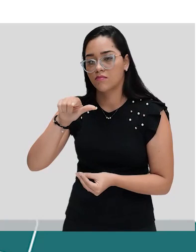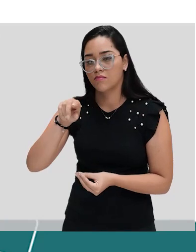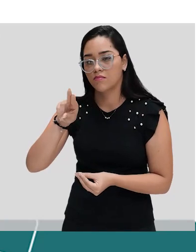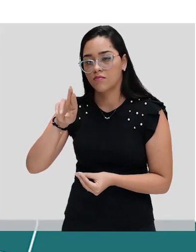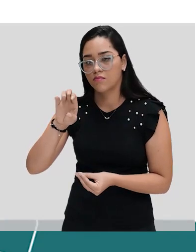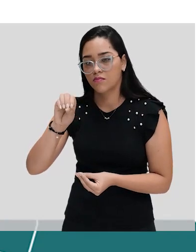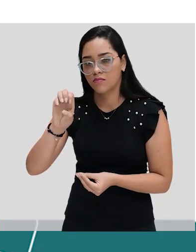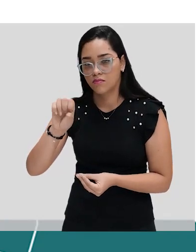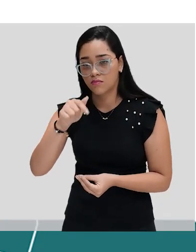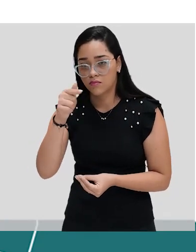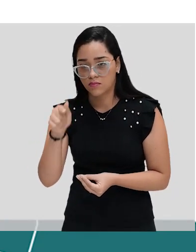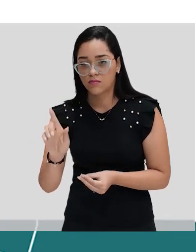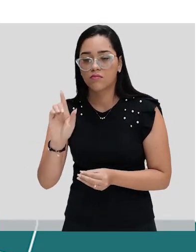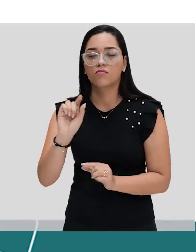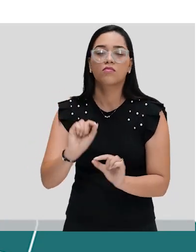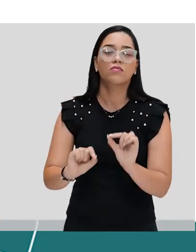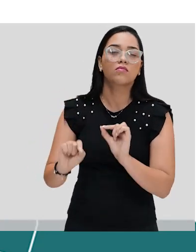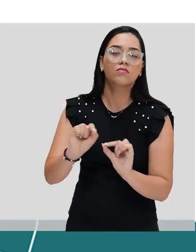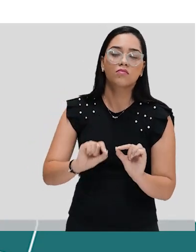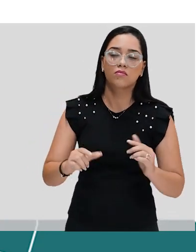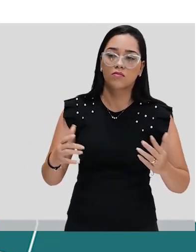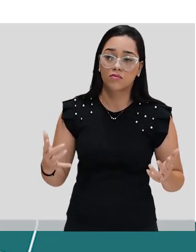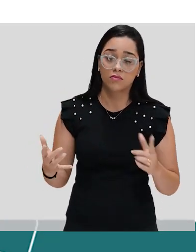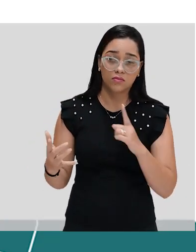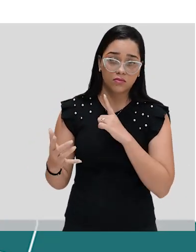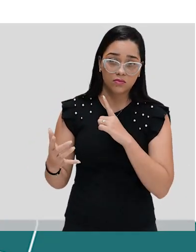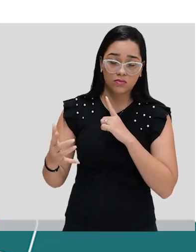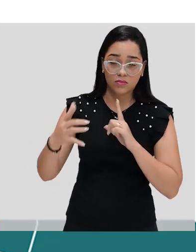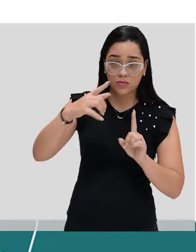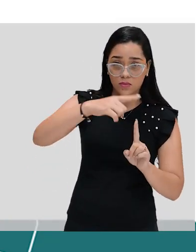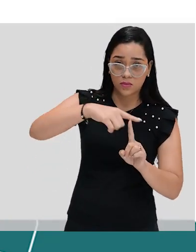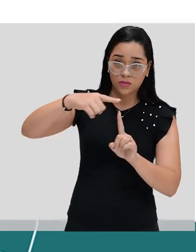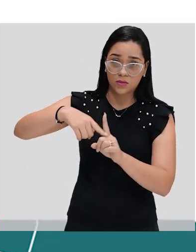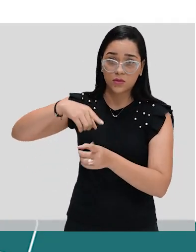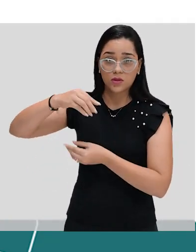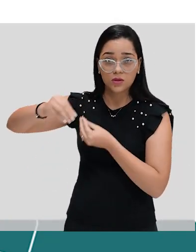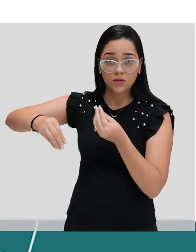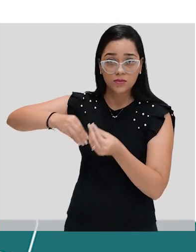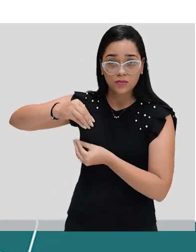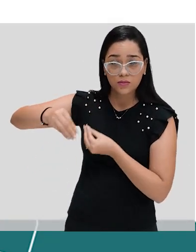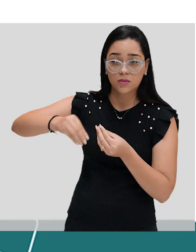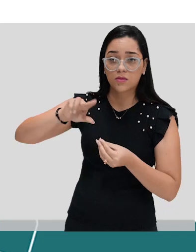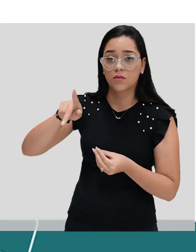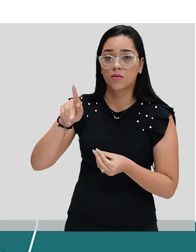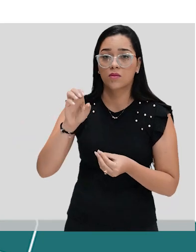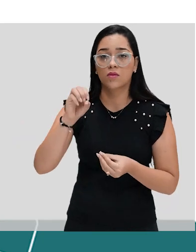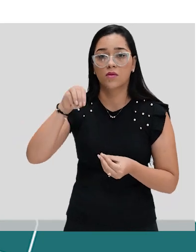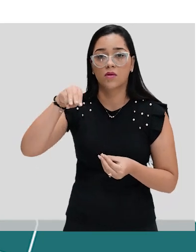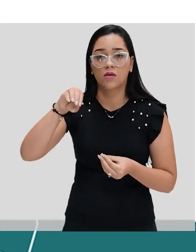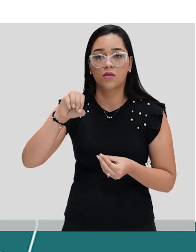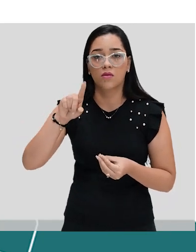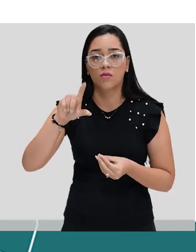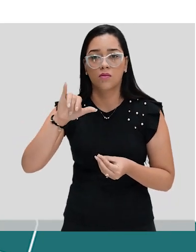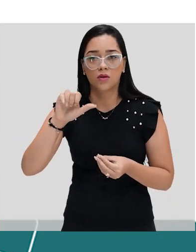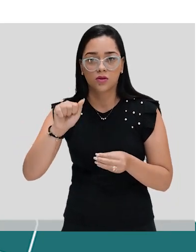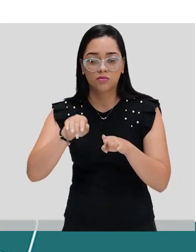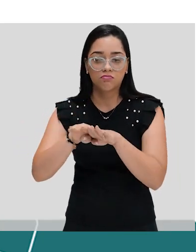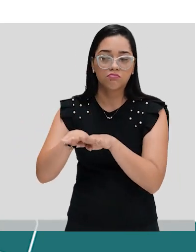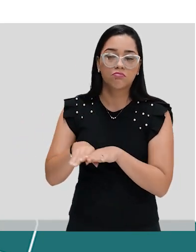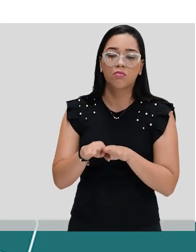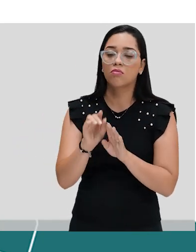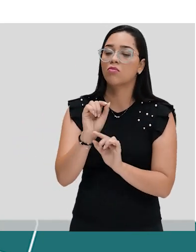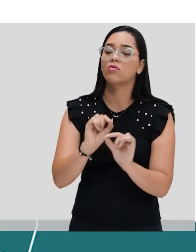que soluções vai ser um tipo de mistura homogênea, onde